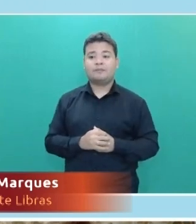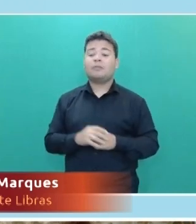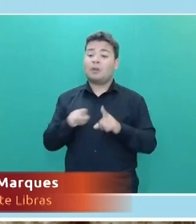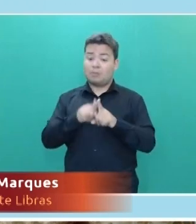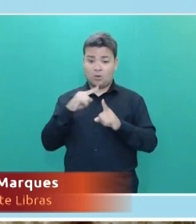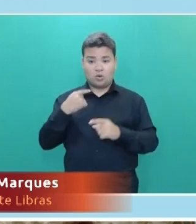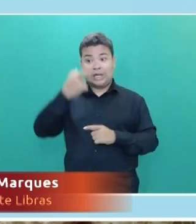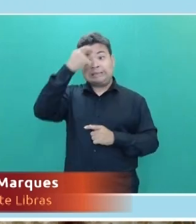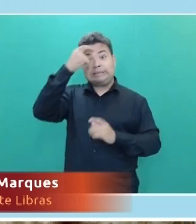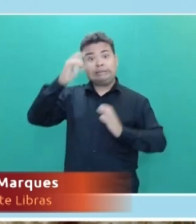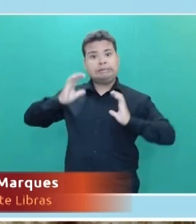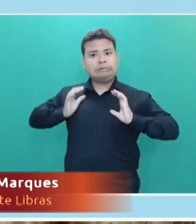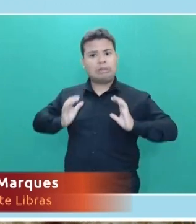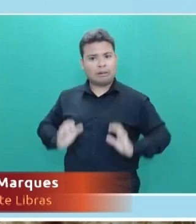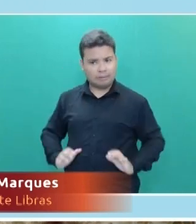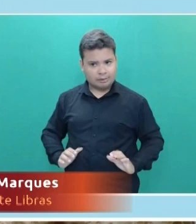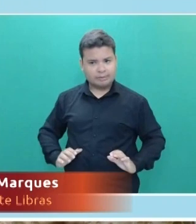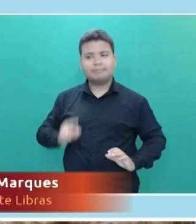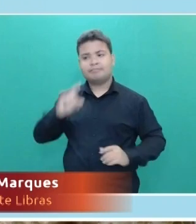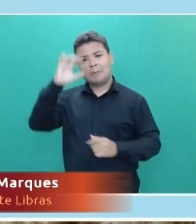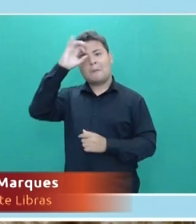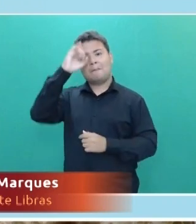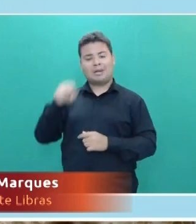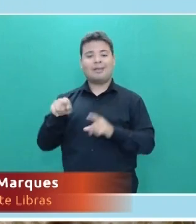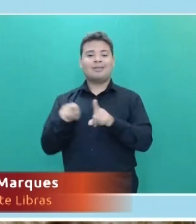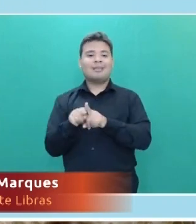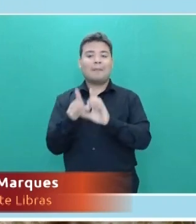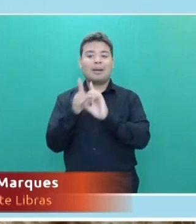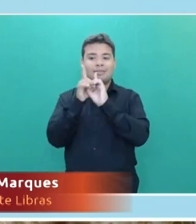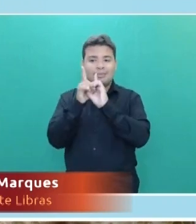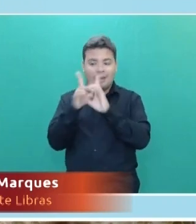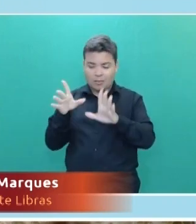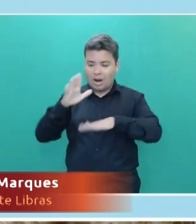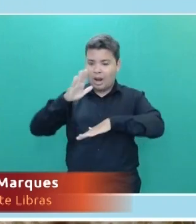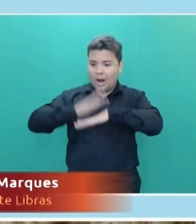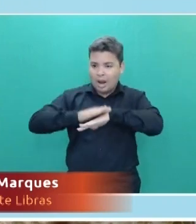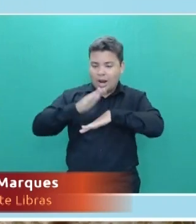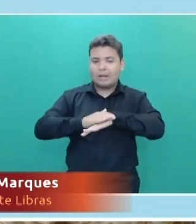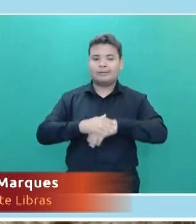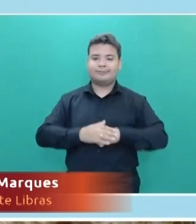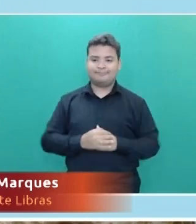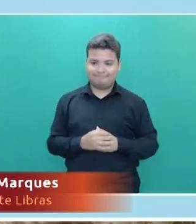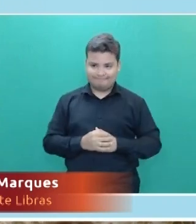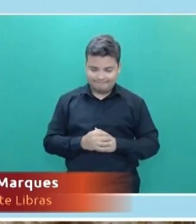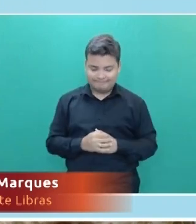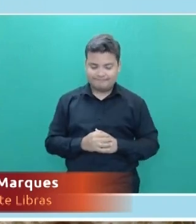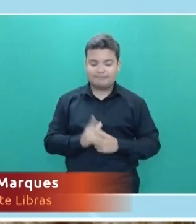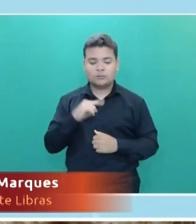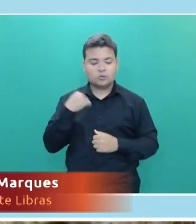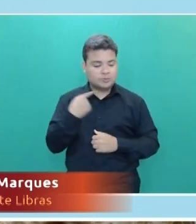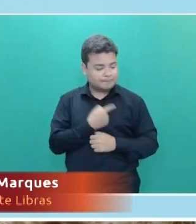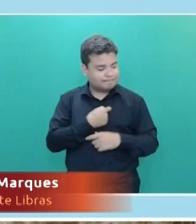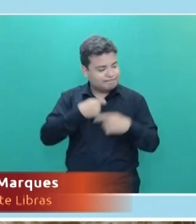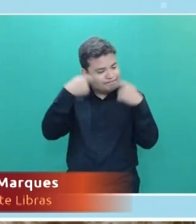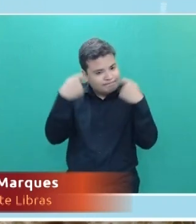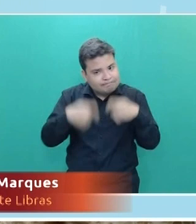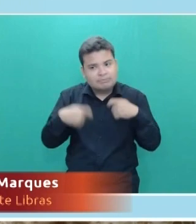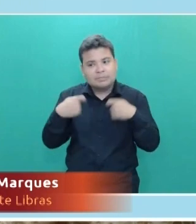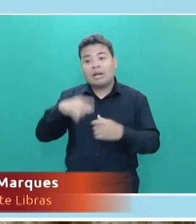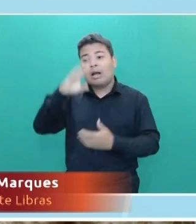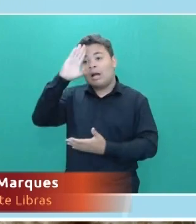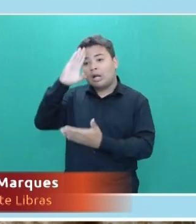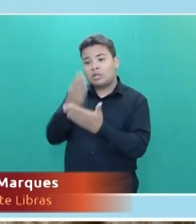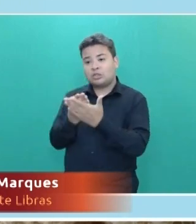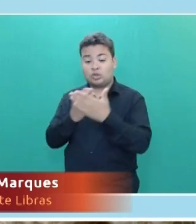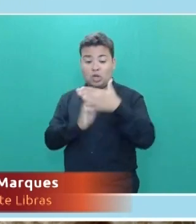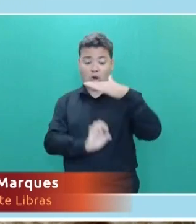cidadania, que eu acho que a gente, e inclusive de práticas democráticas. Precisamos disso. Então, nós precisamos acreditar no poder do Estado